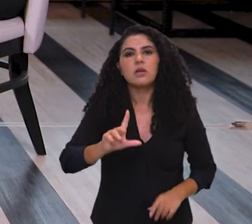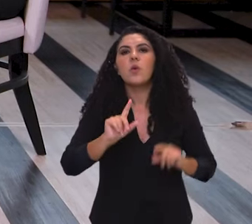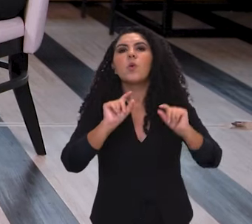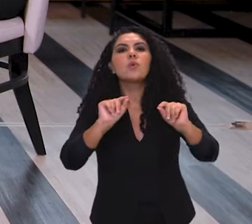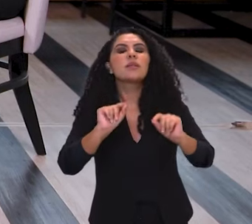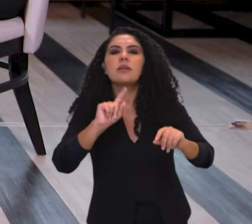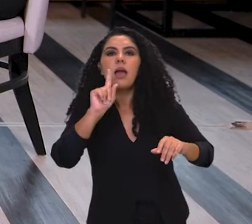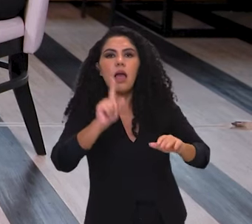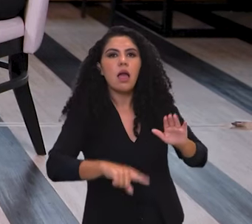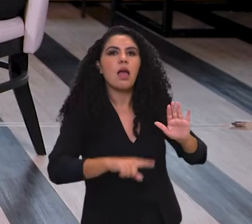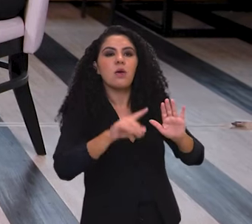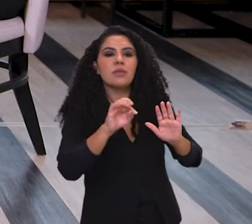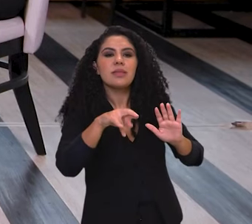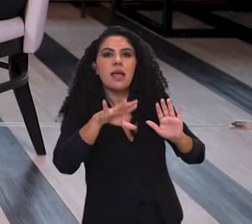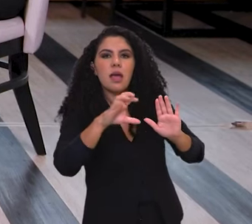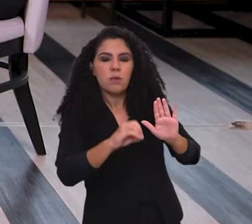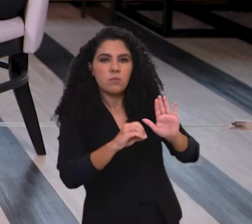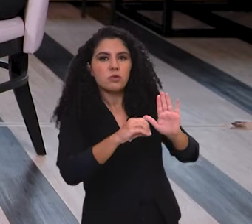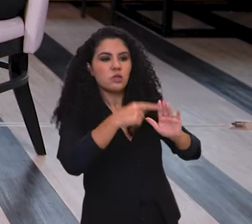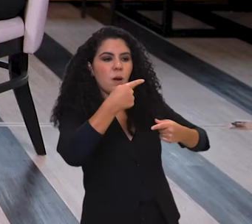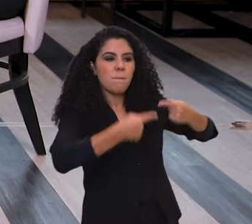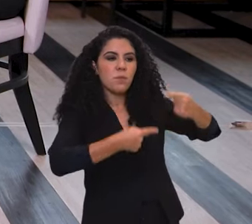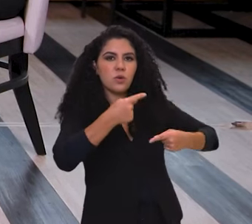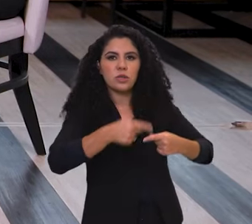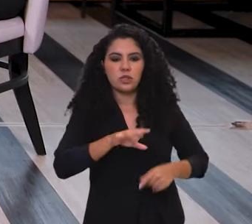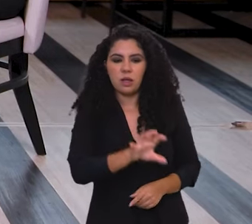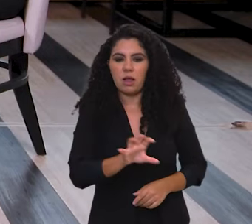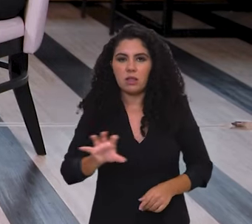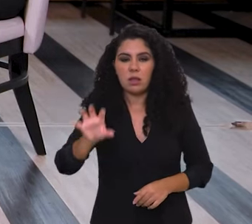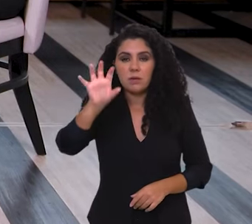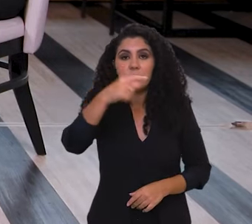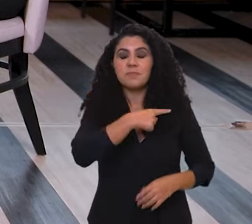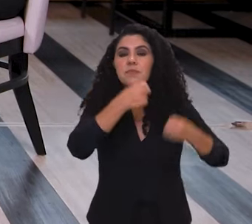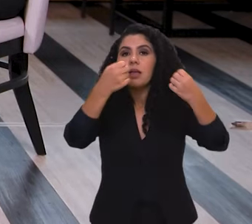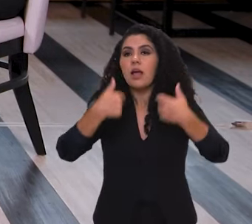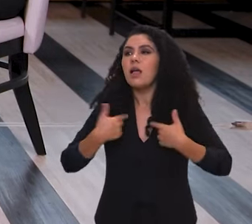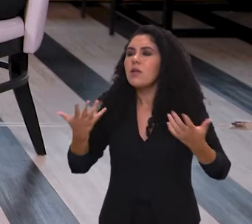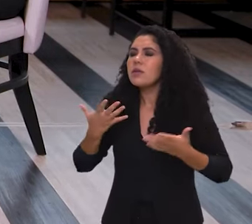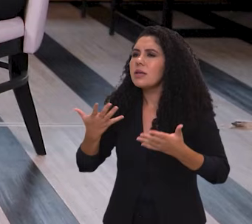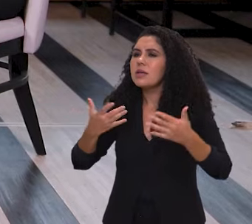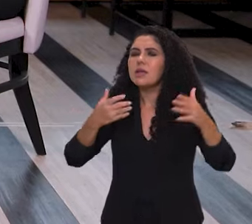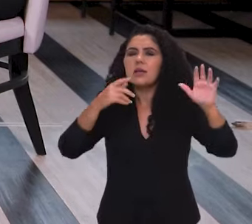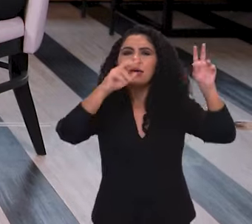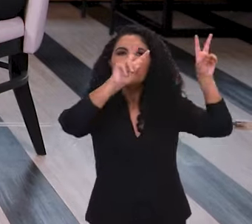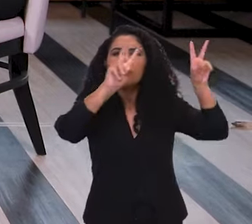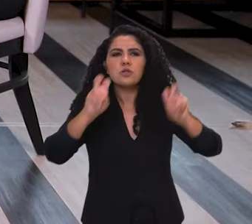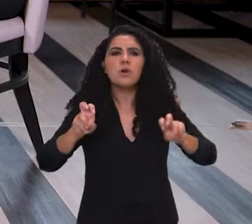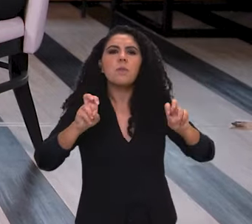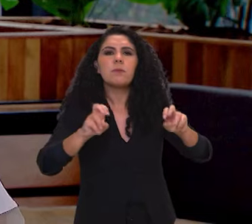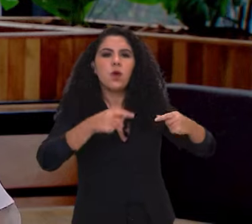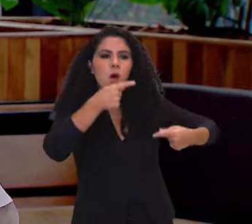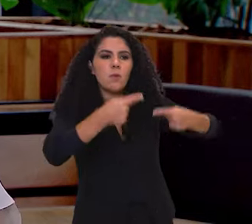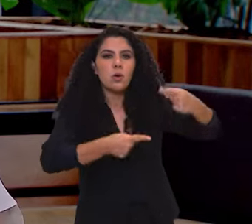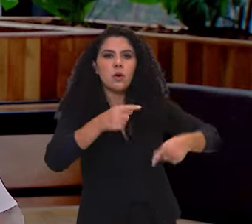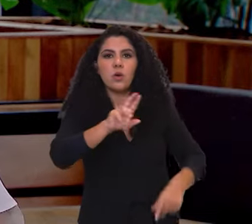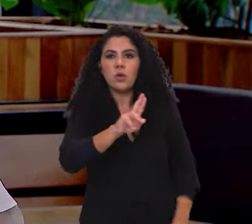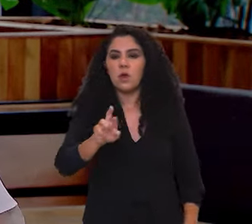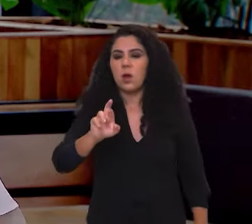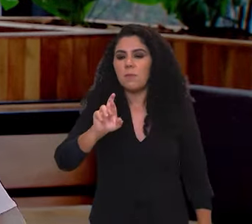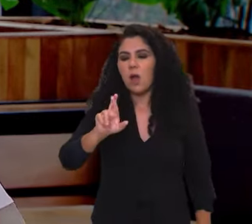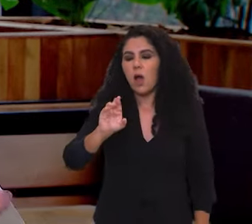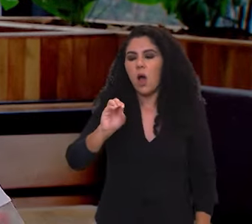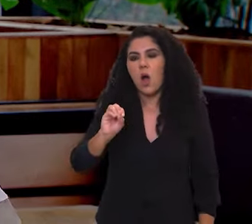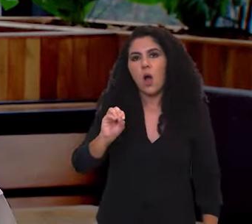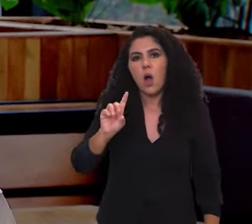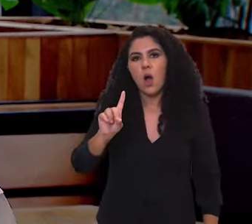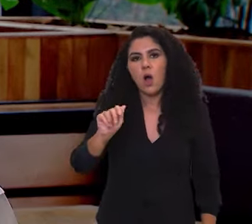termos de uma política de ordenamento do território. Entendi. Eu queria falar sobre um programa específico que é muito bacana, as Rotas de Integração Nacional,